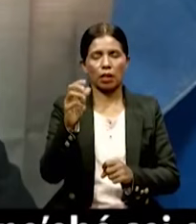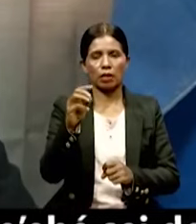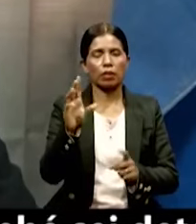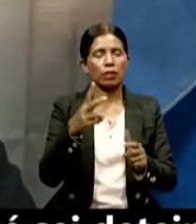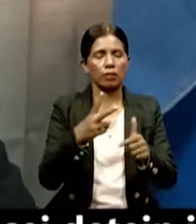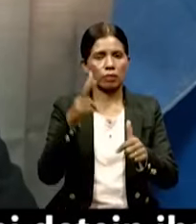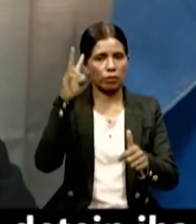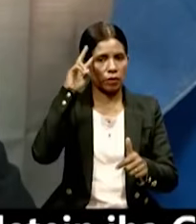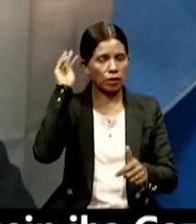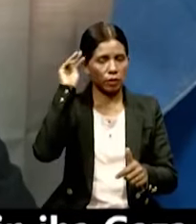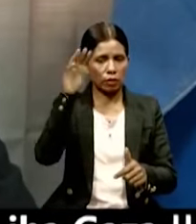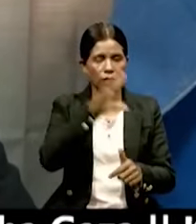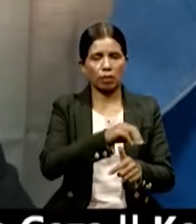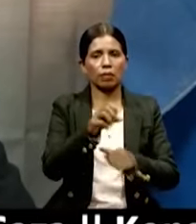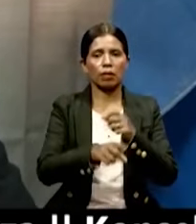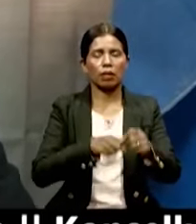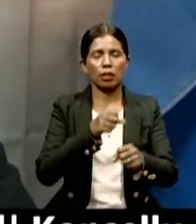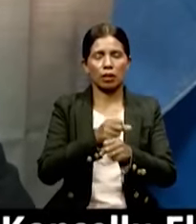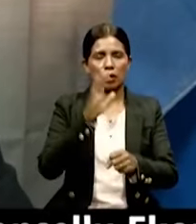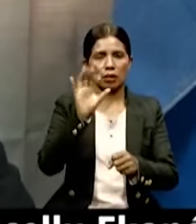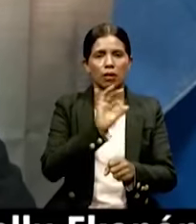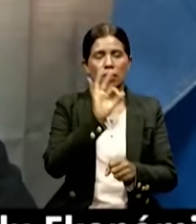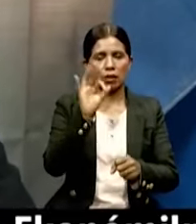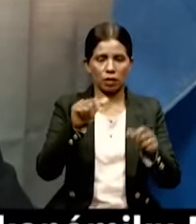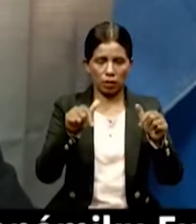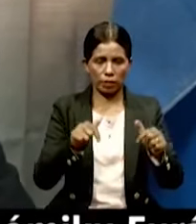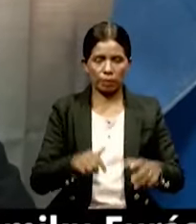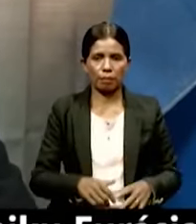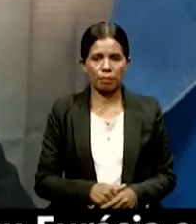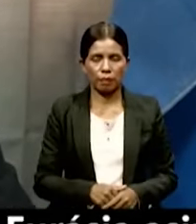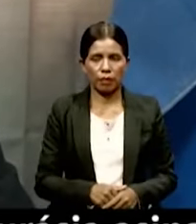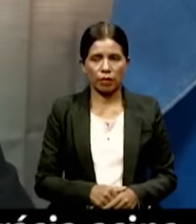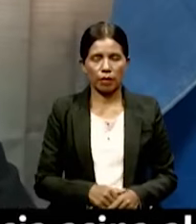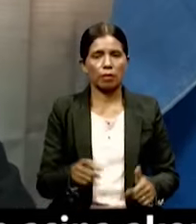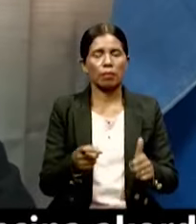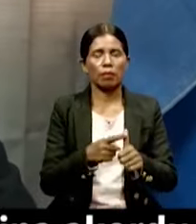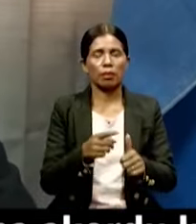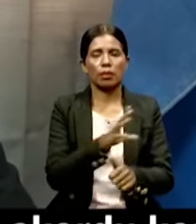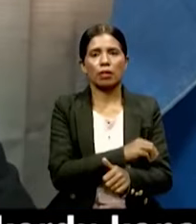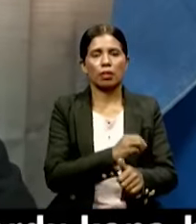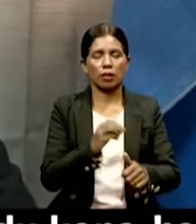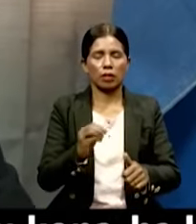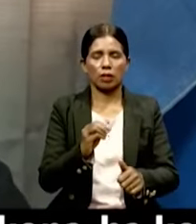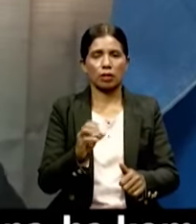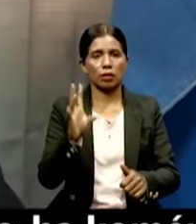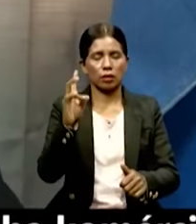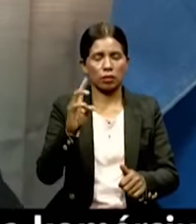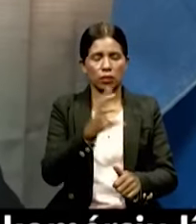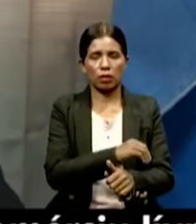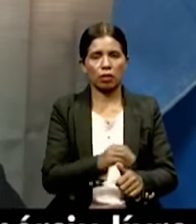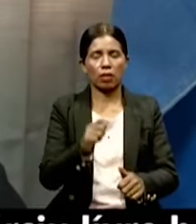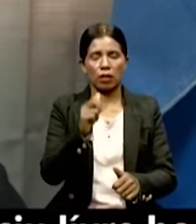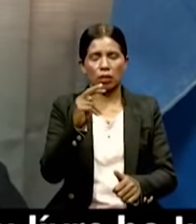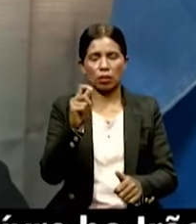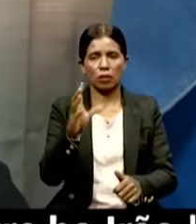sefi bancada PD ba mandato tinang lima ia sexta legislatura. Enquanto ia inicio mandato sexta legislatura, ex-deputado Antonio da